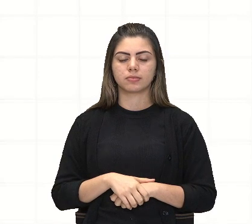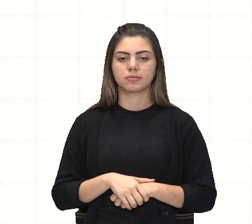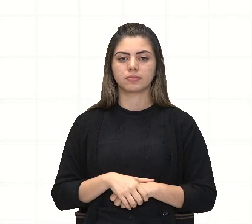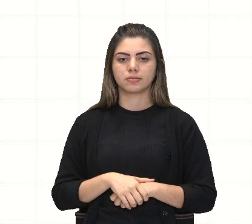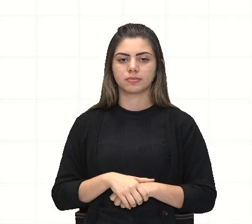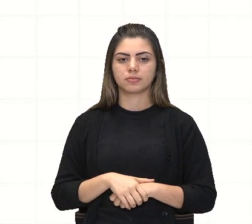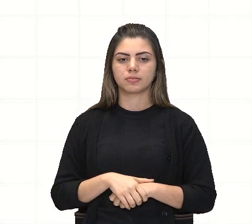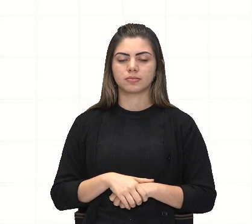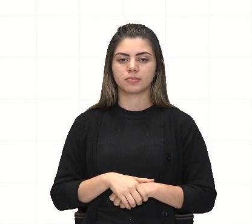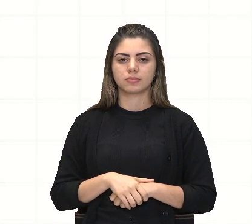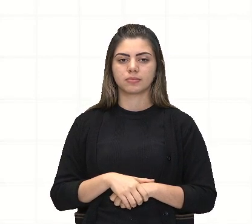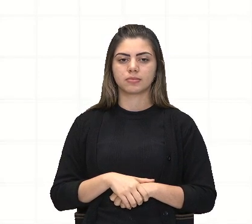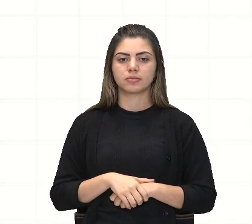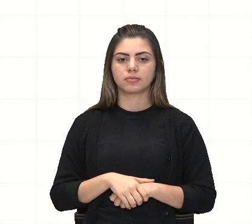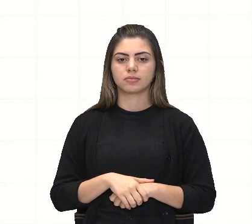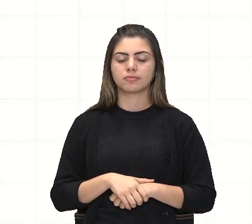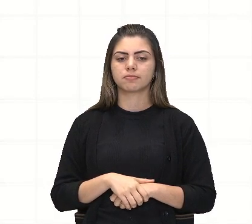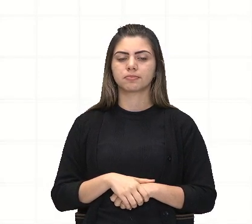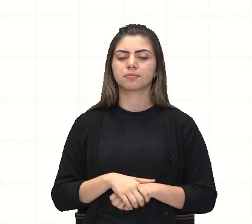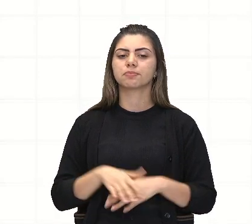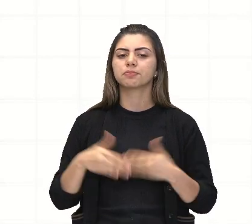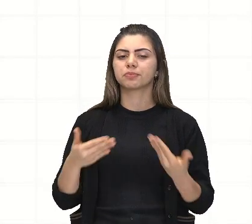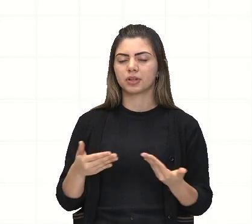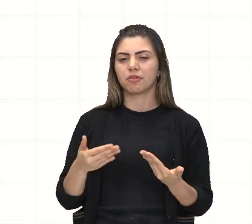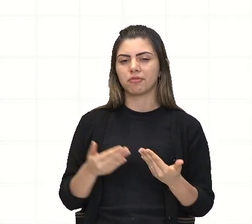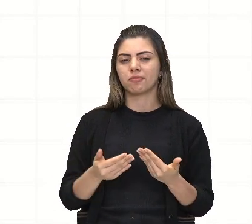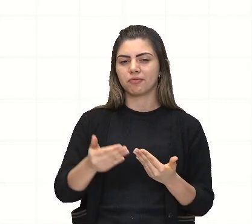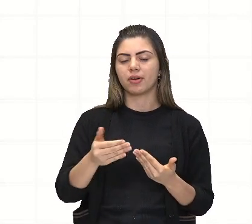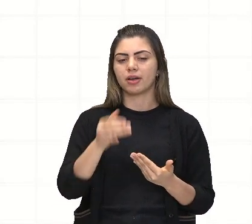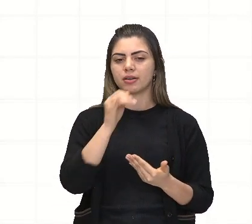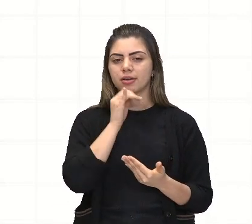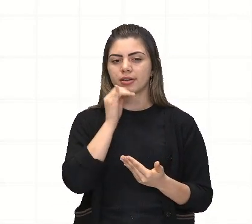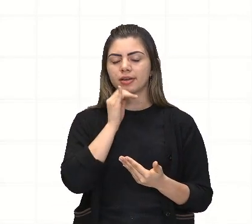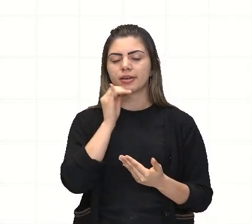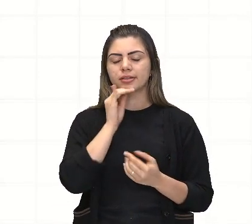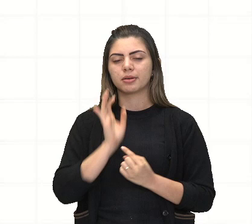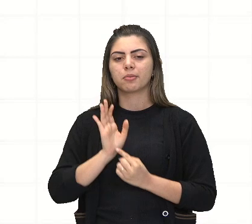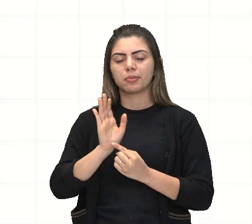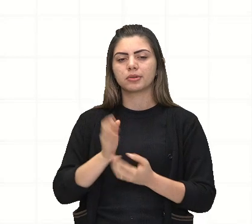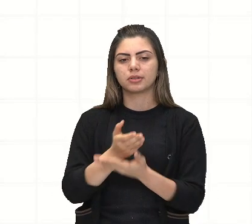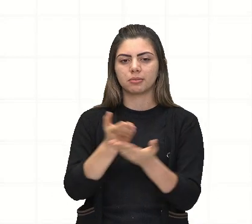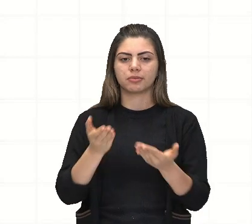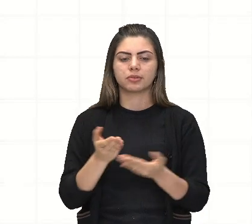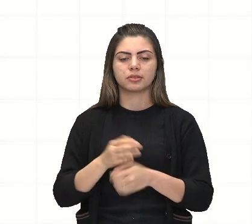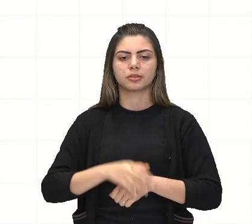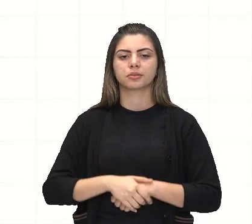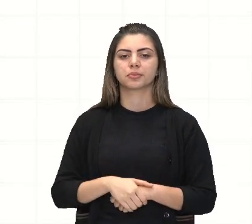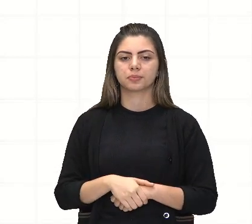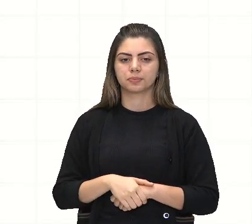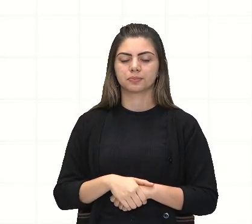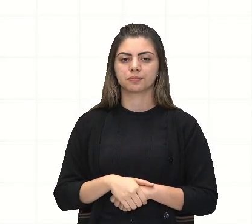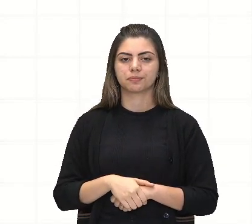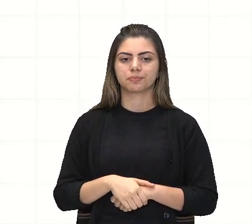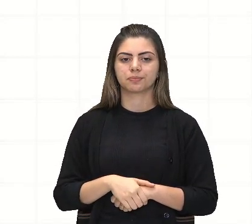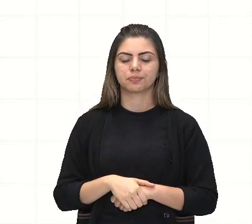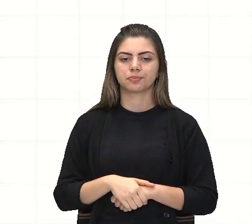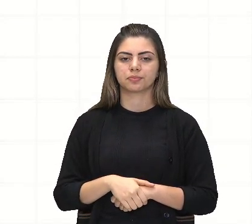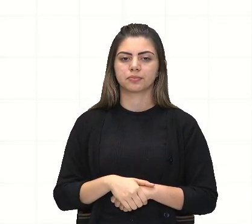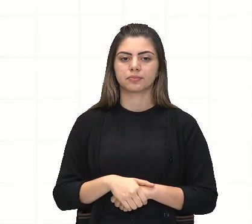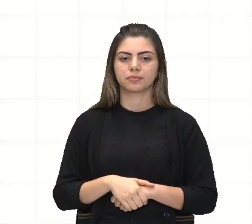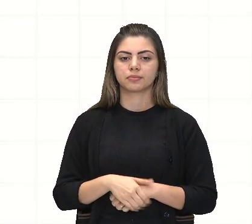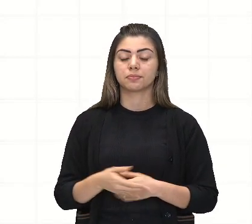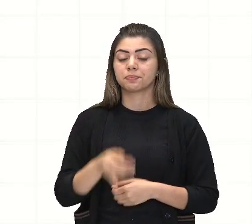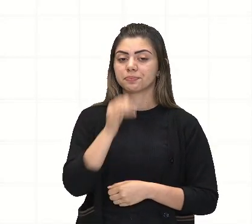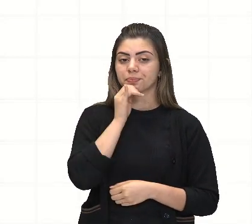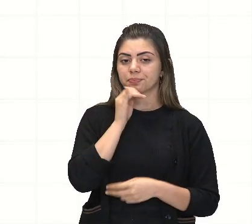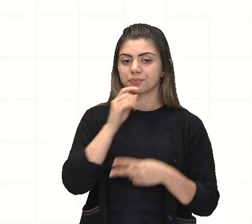da segunda. Então vamos ver exemplos de grandezas diretamente proporcionais. Olha, um exemplo aqui é